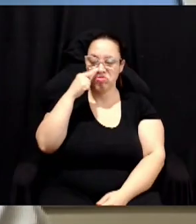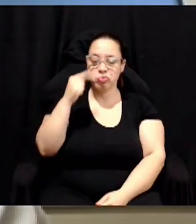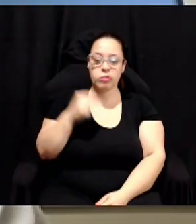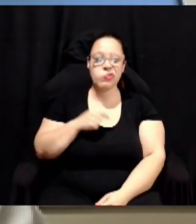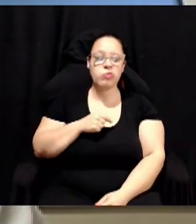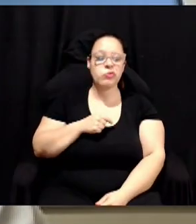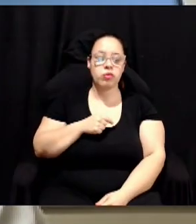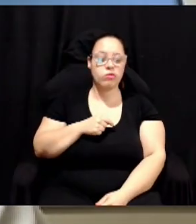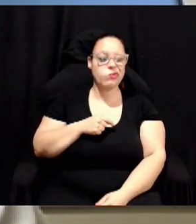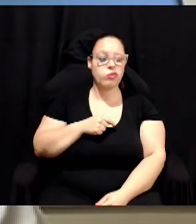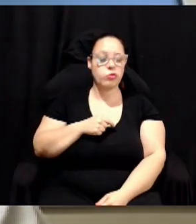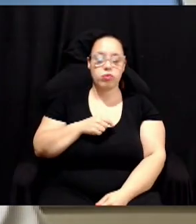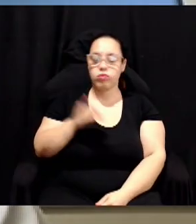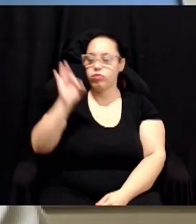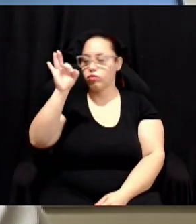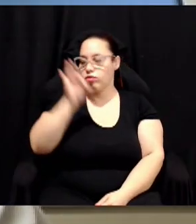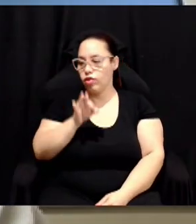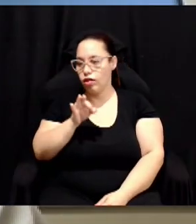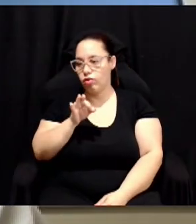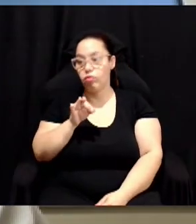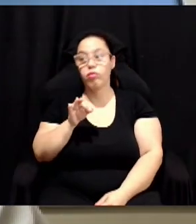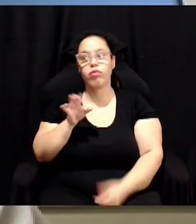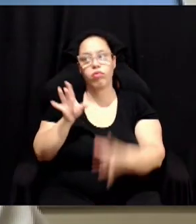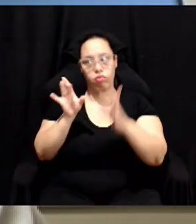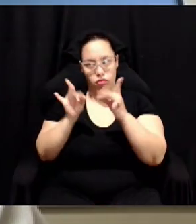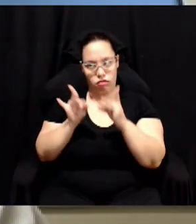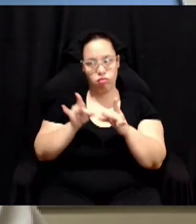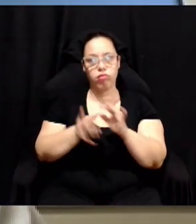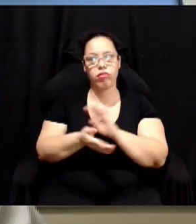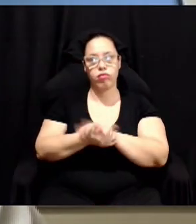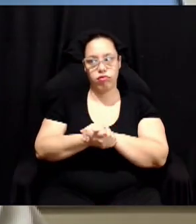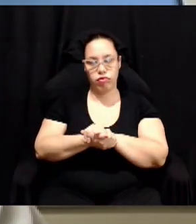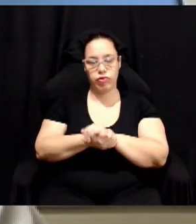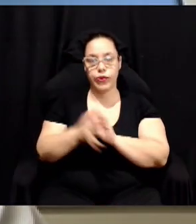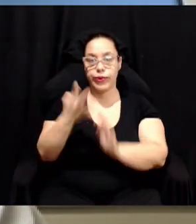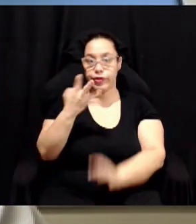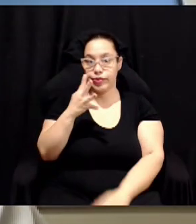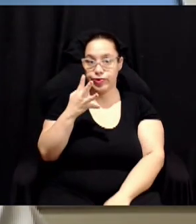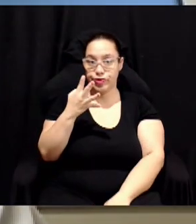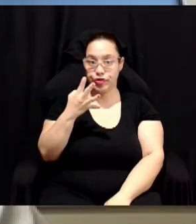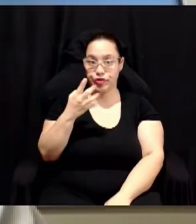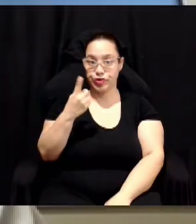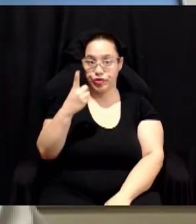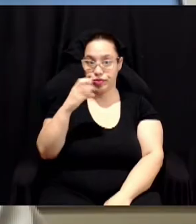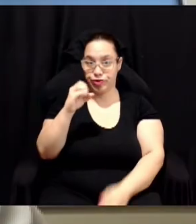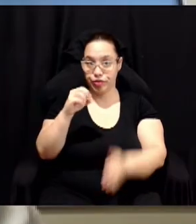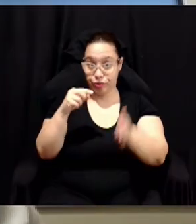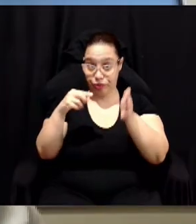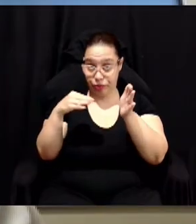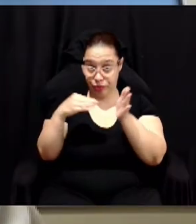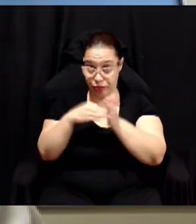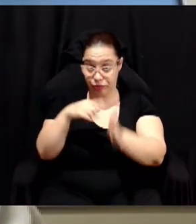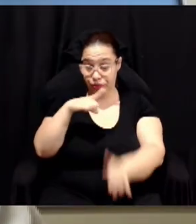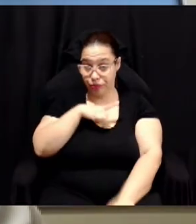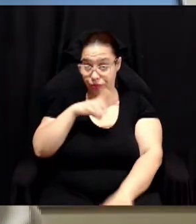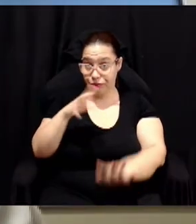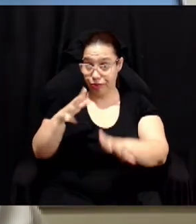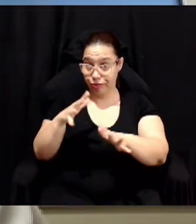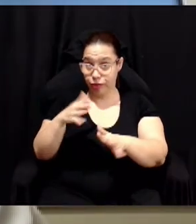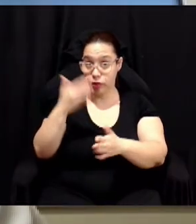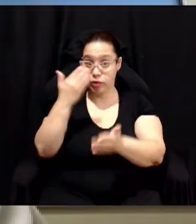uma porcentagem bem expressiva, quase 4 de cada 10 pessoas que têm Parkinson perdem um